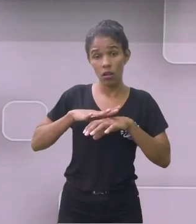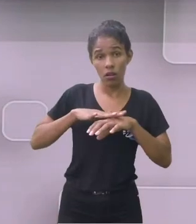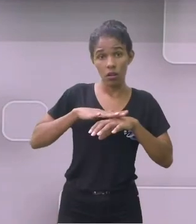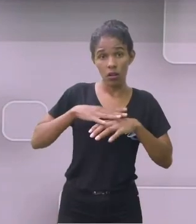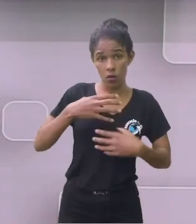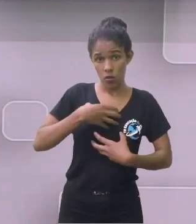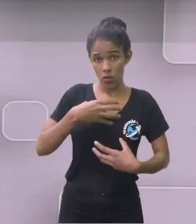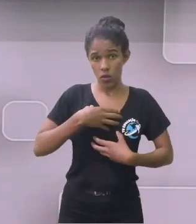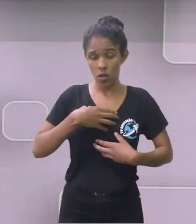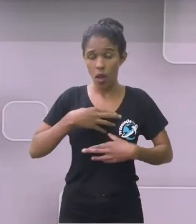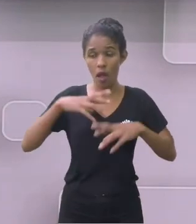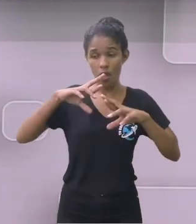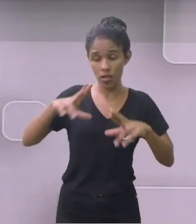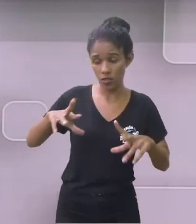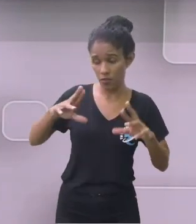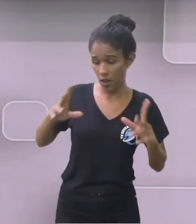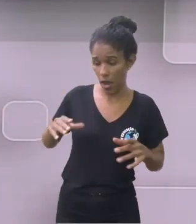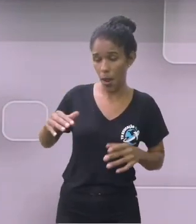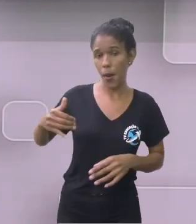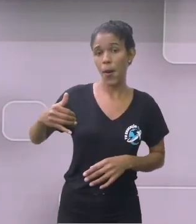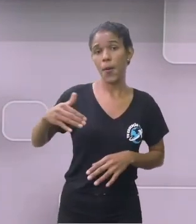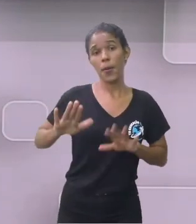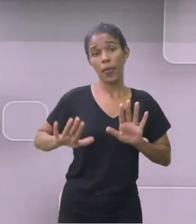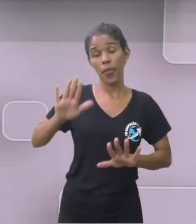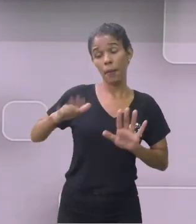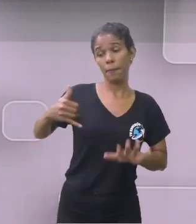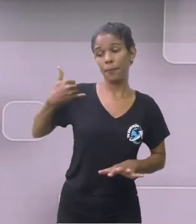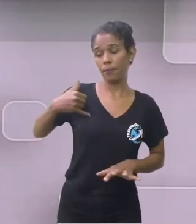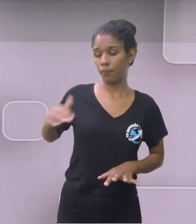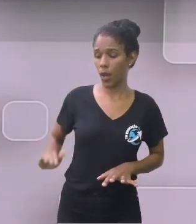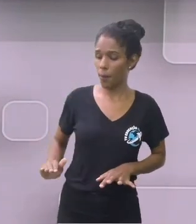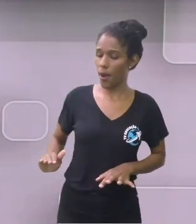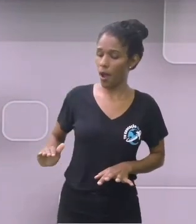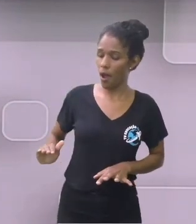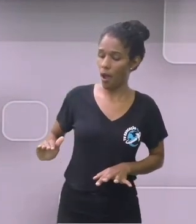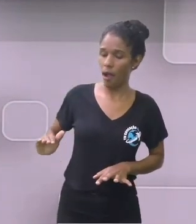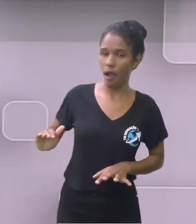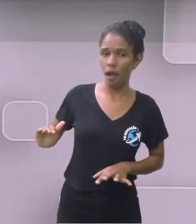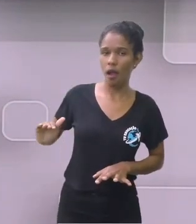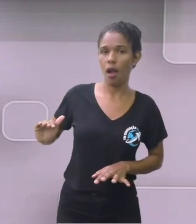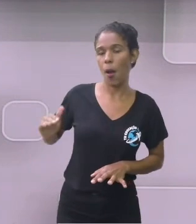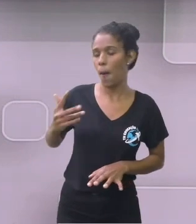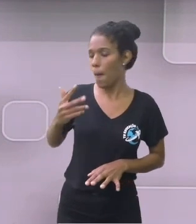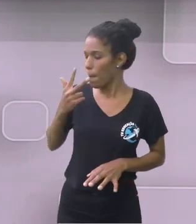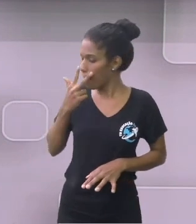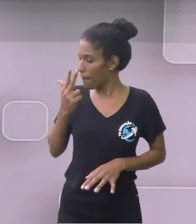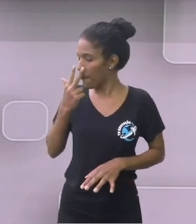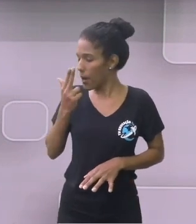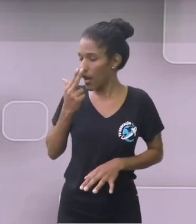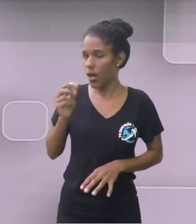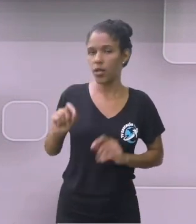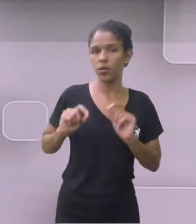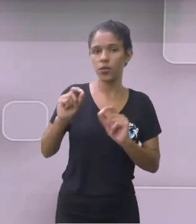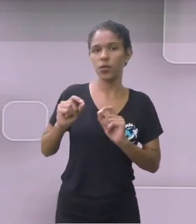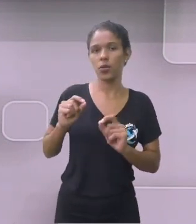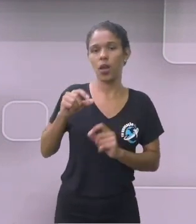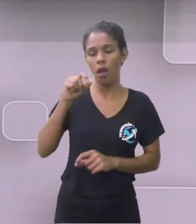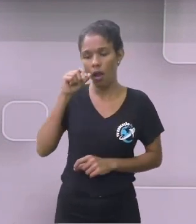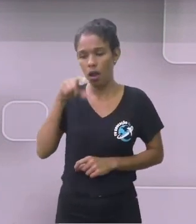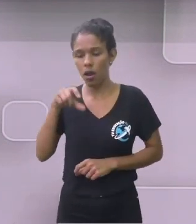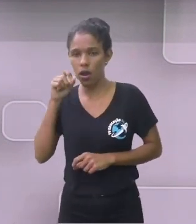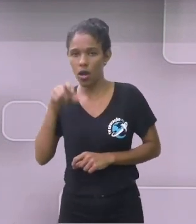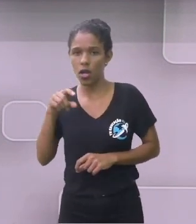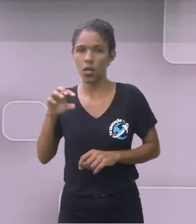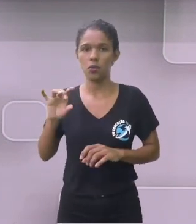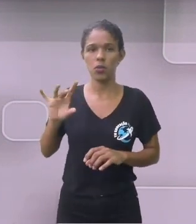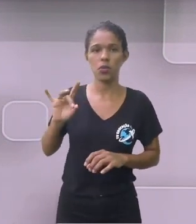para cada idade, sendo de 0 a 9 anos comuns os gripais e de 10 a 19 anos aparecem